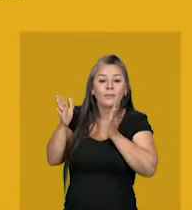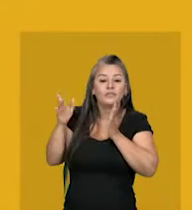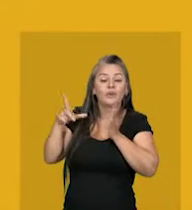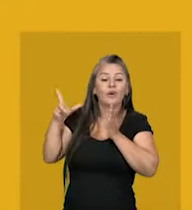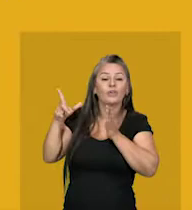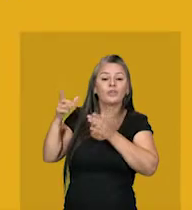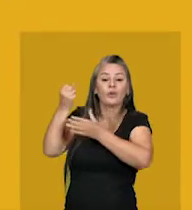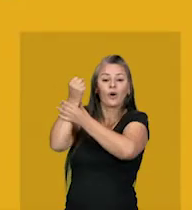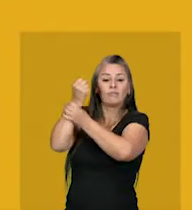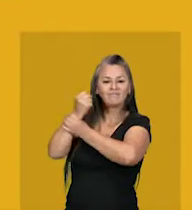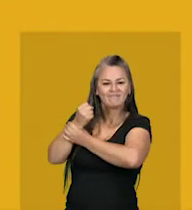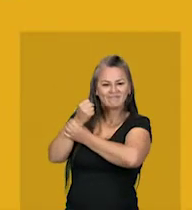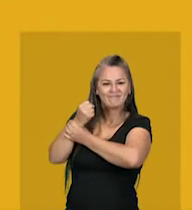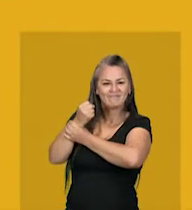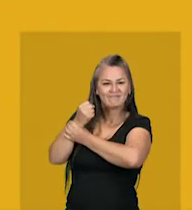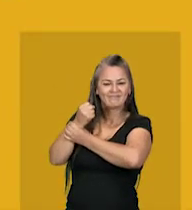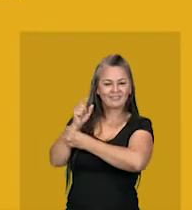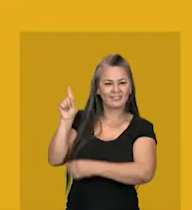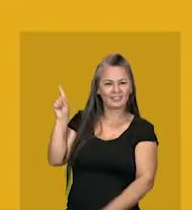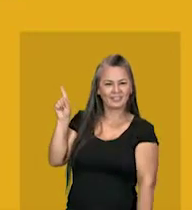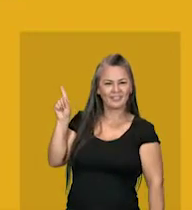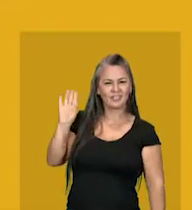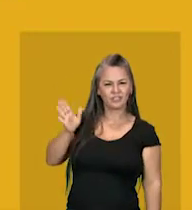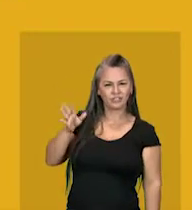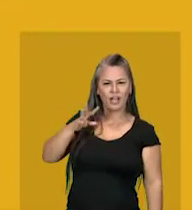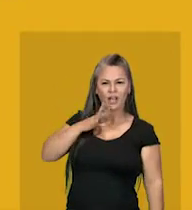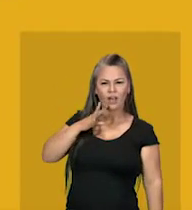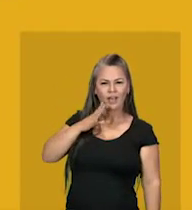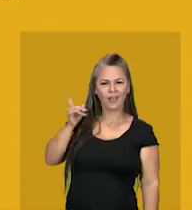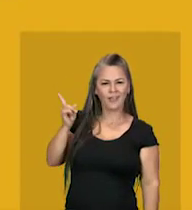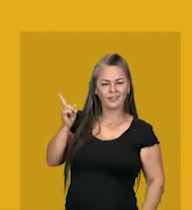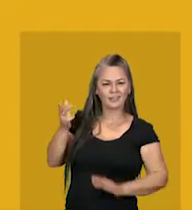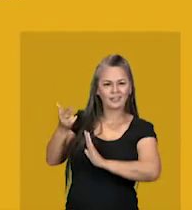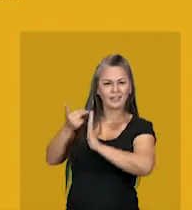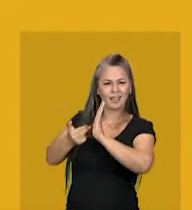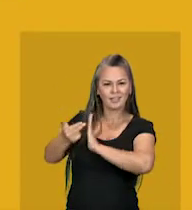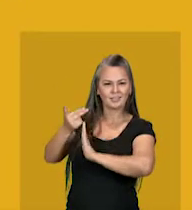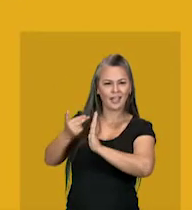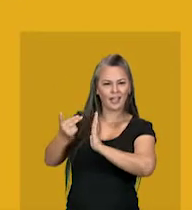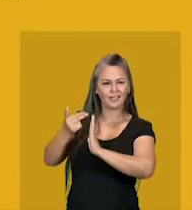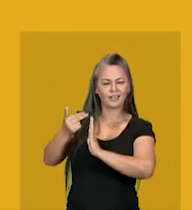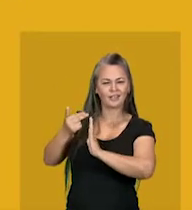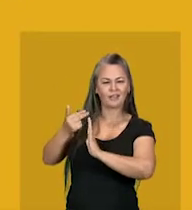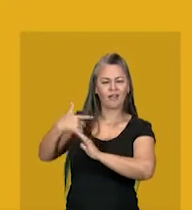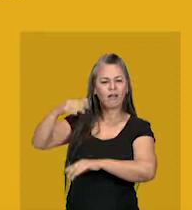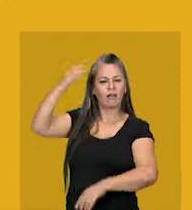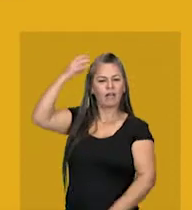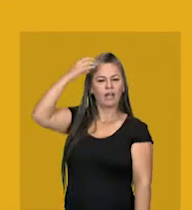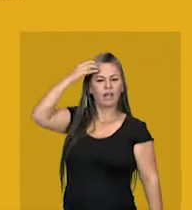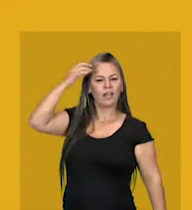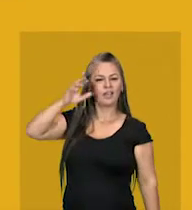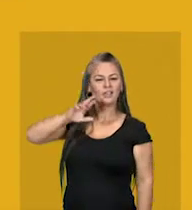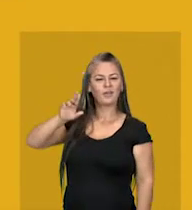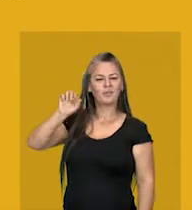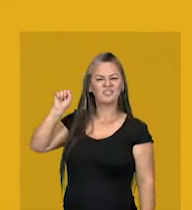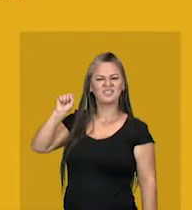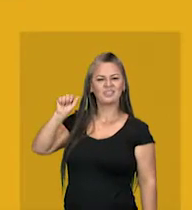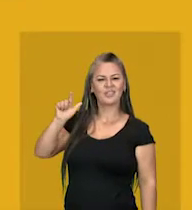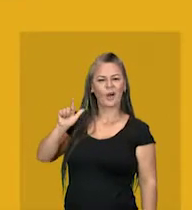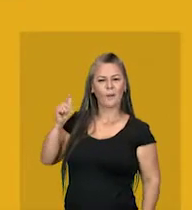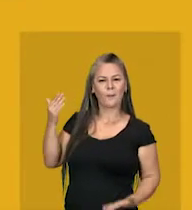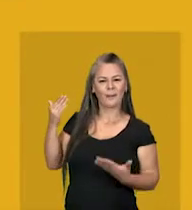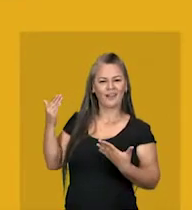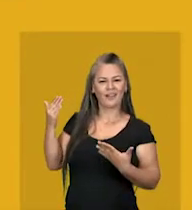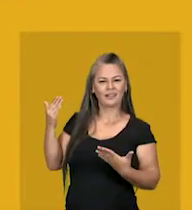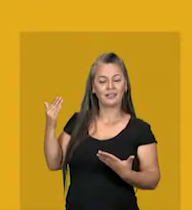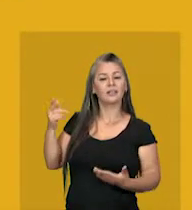figura aqui, é o rei Luís XIV da França, conhecido como o Rei Sol, lá do século XVIII. Ele tem uma frase que